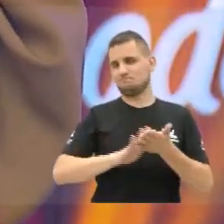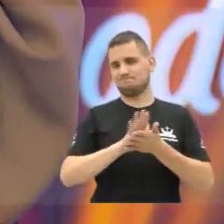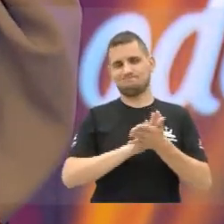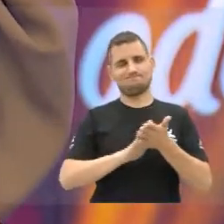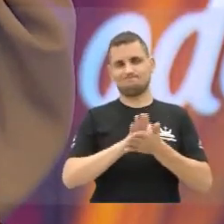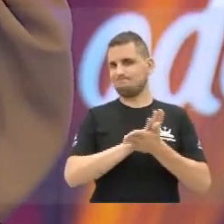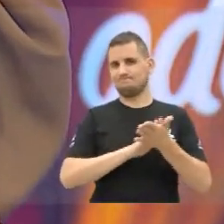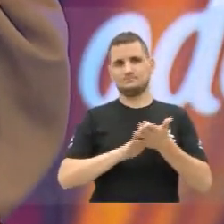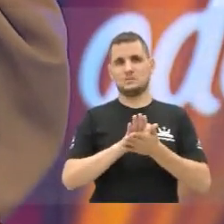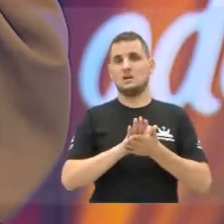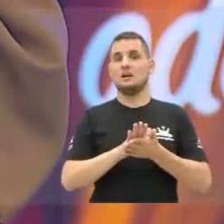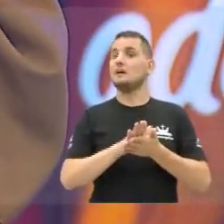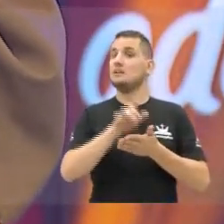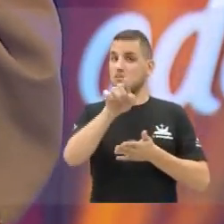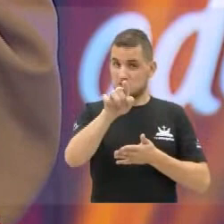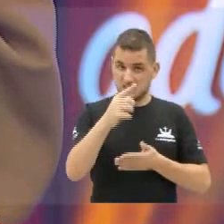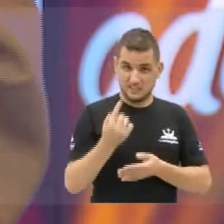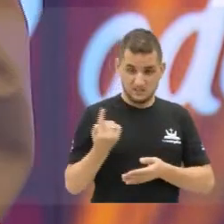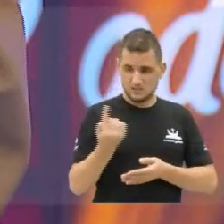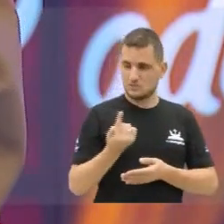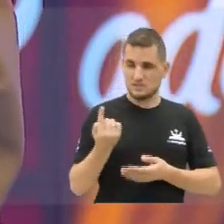Não é bom que você esteja só.